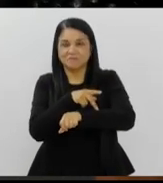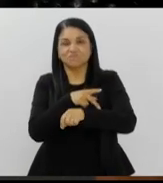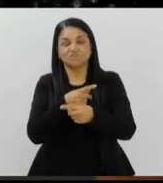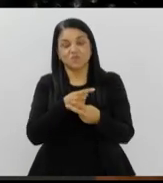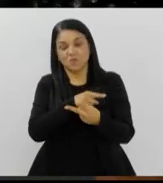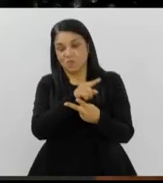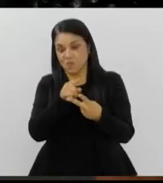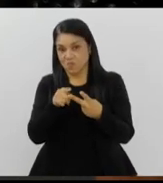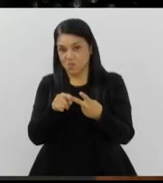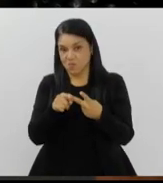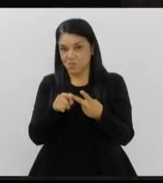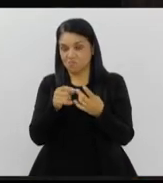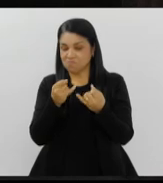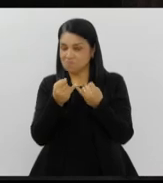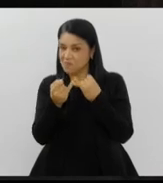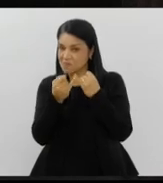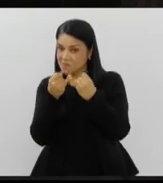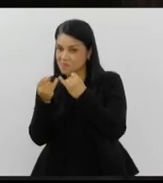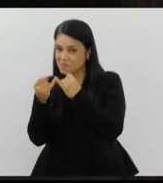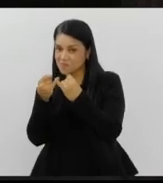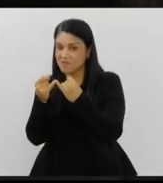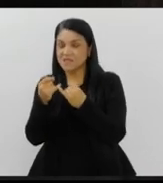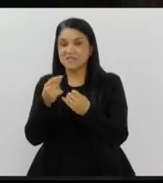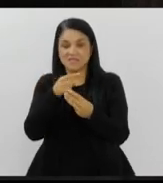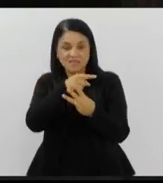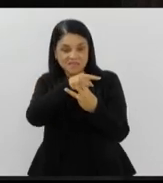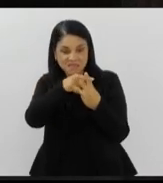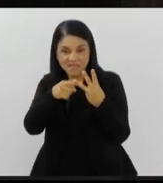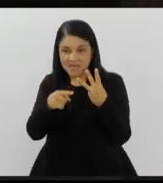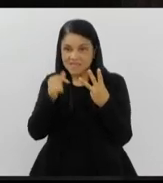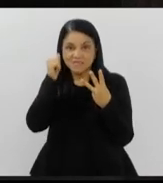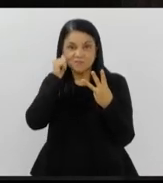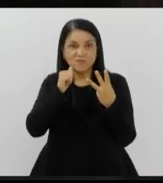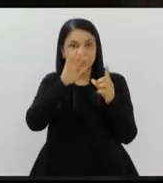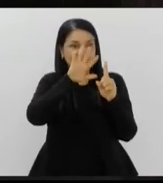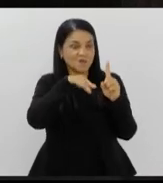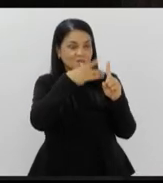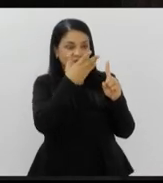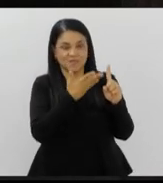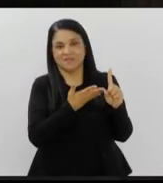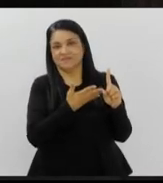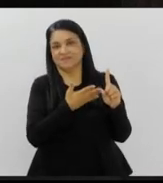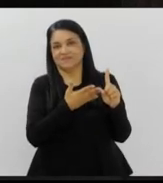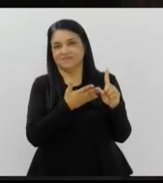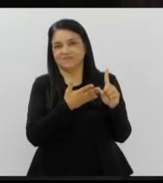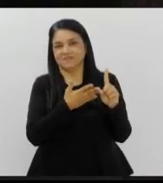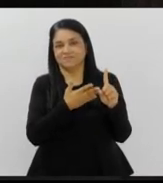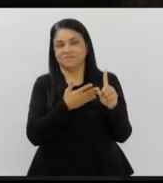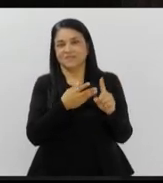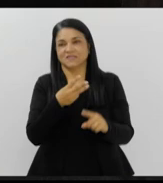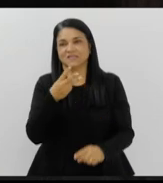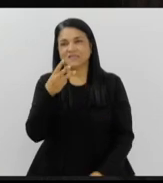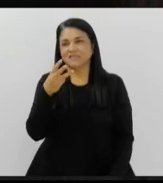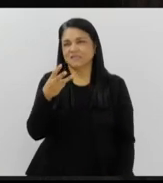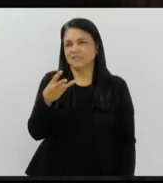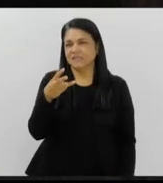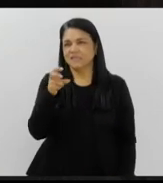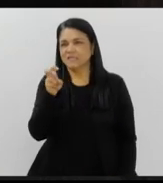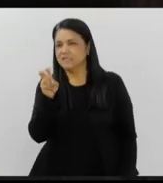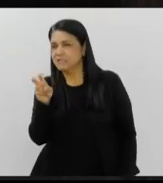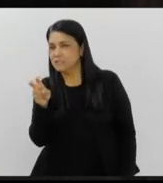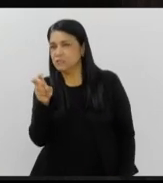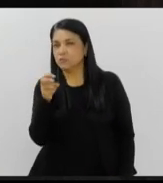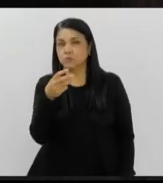vocês conseguiram homenagear três mulheres que há aproximadamente 35, 39